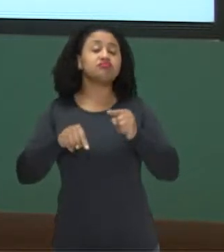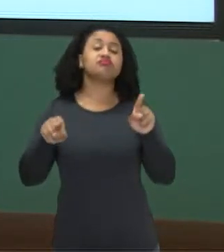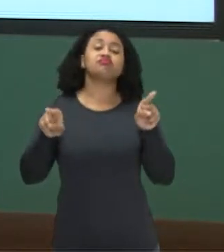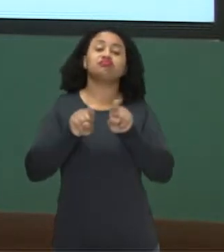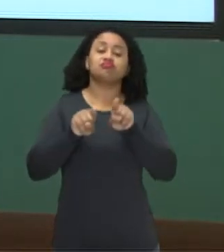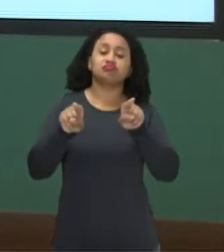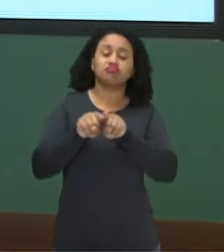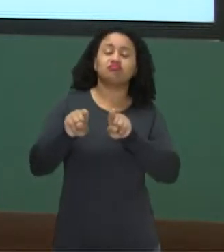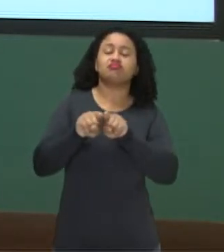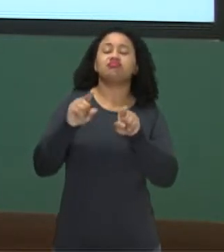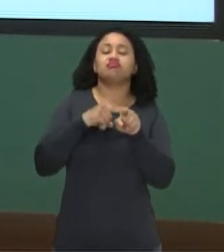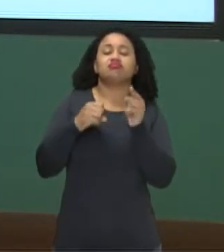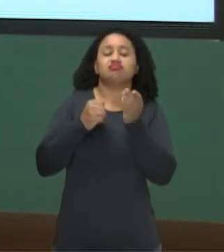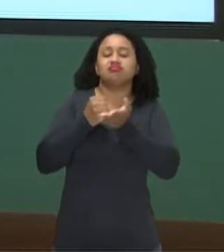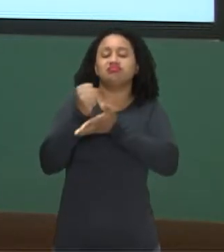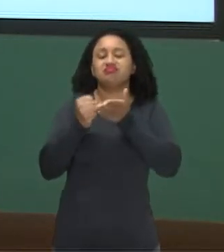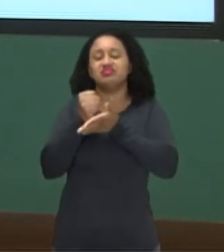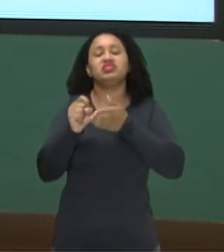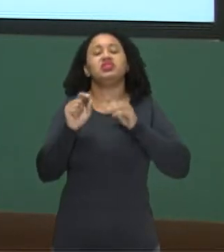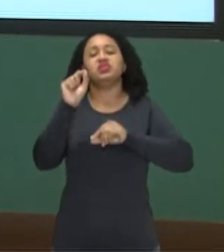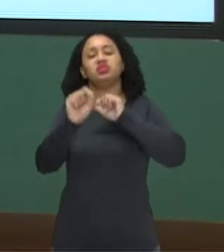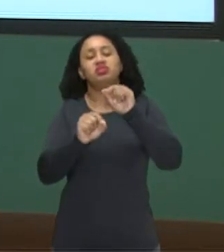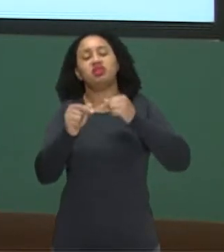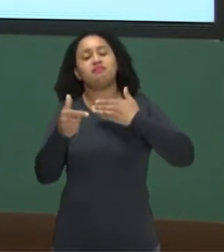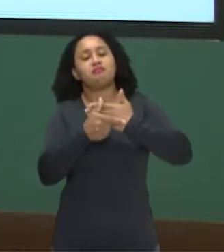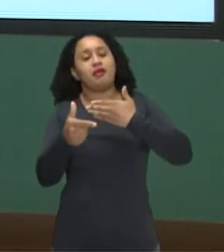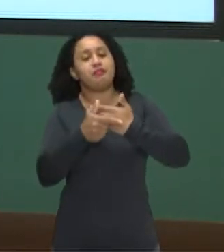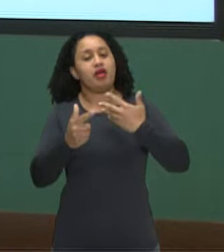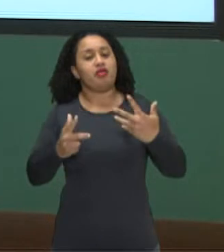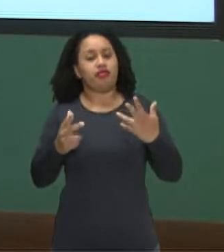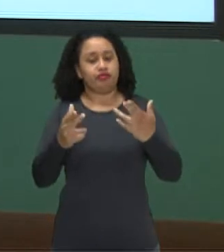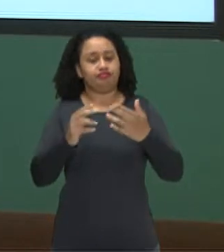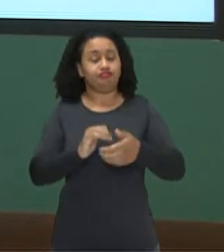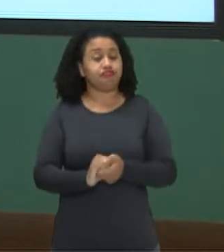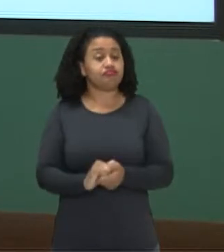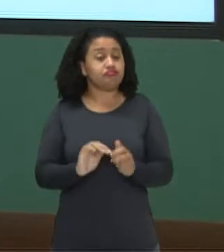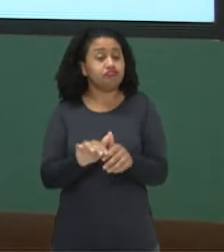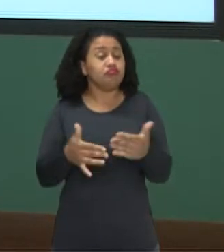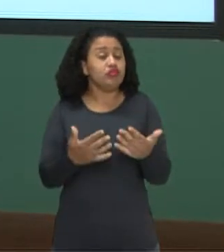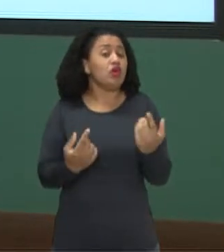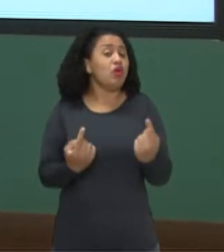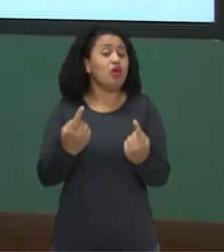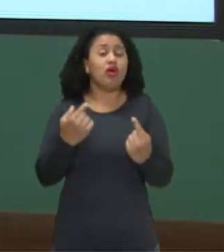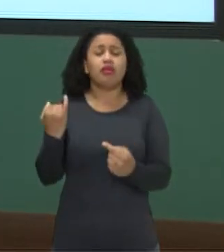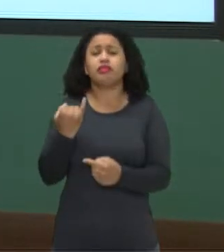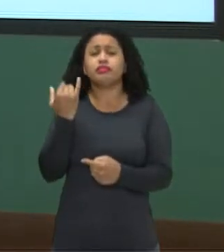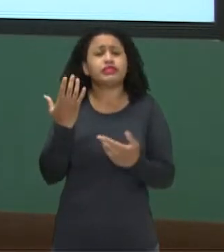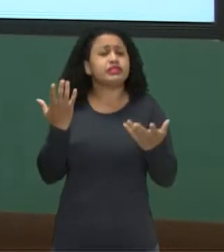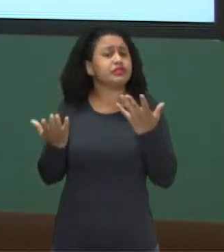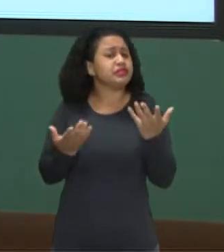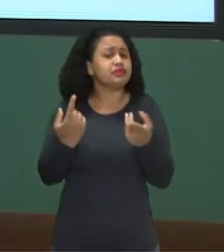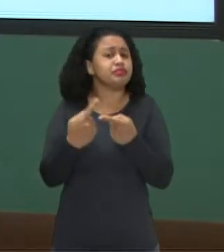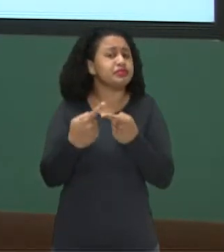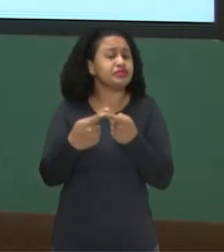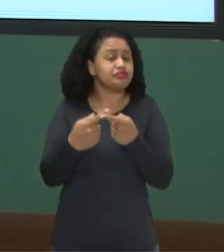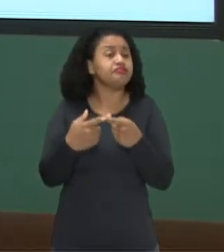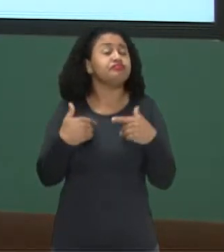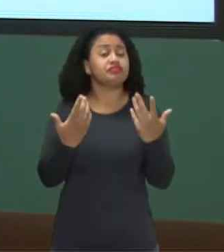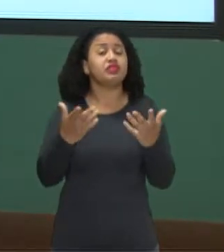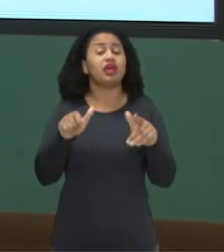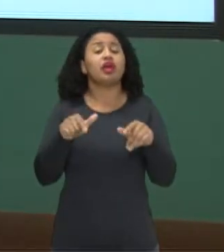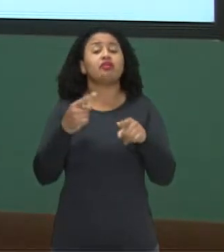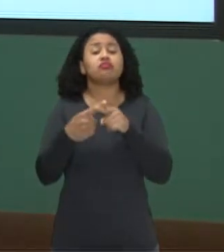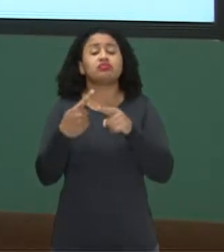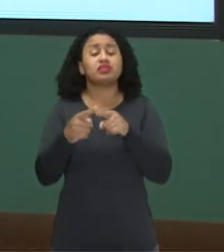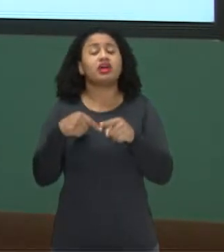também tem basicamente ali, a mesma função. E qual a importância disso? Isso é